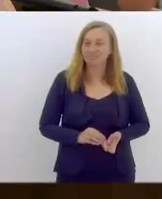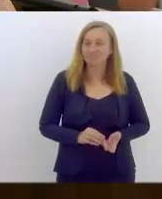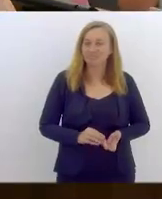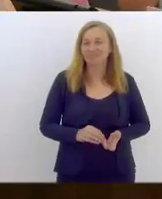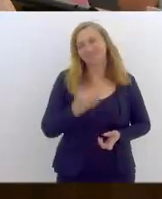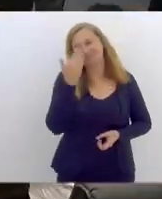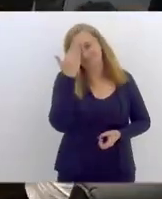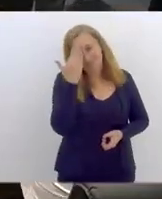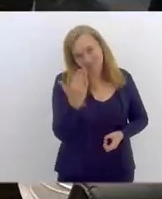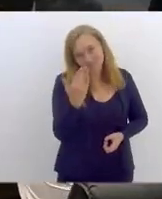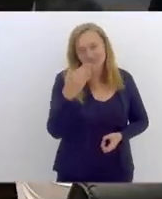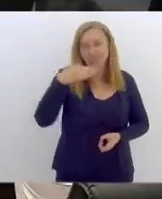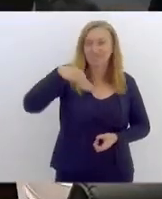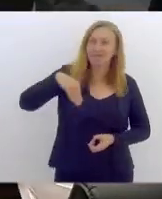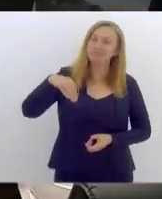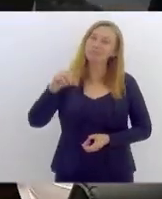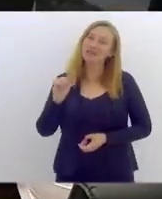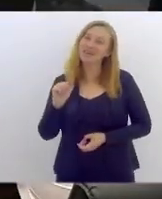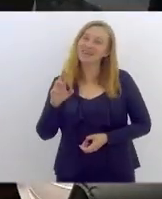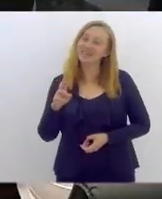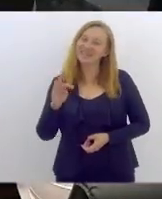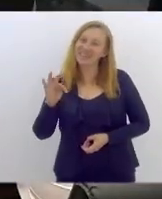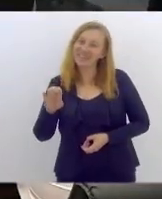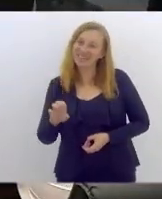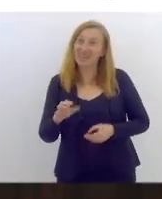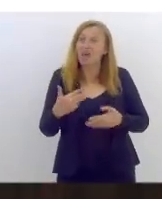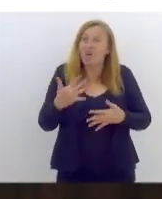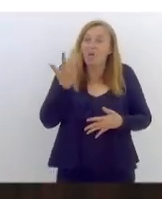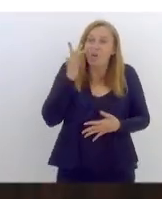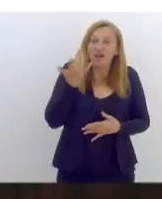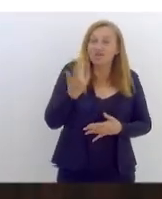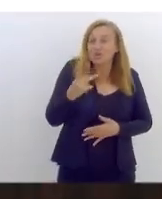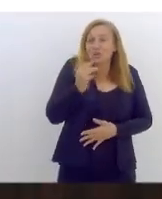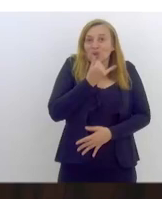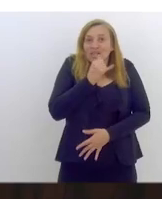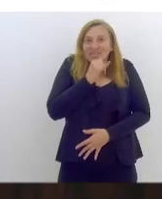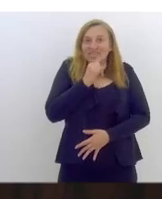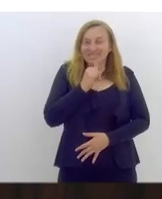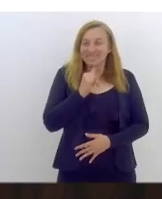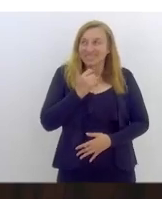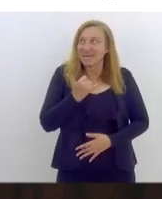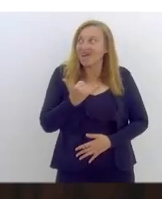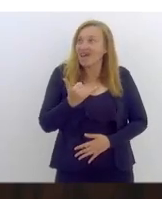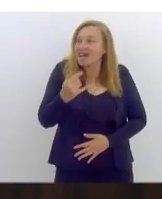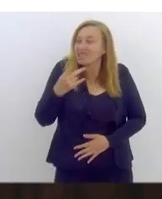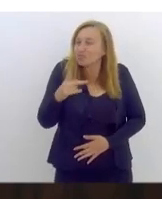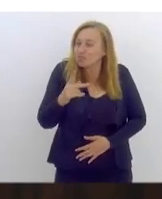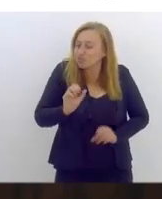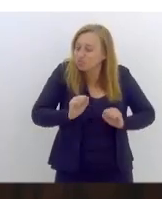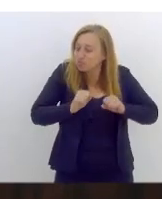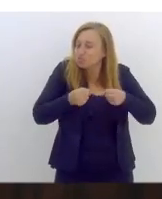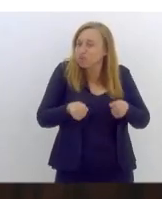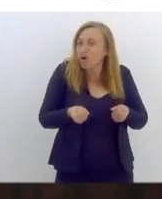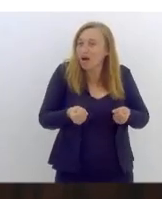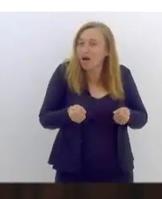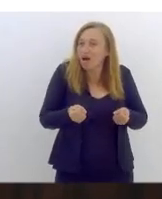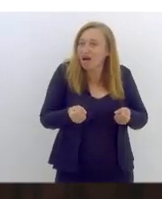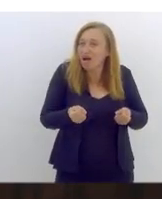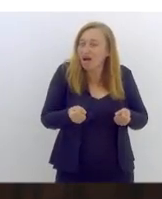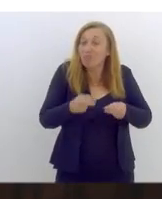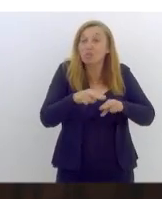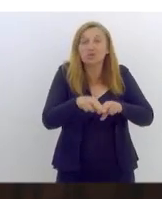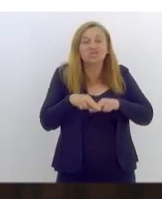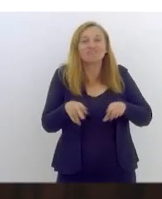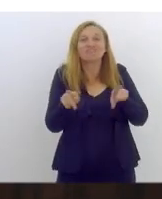Muito obrigada, Marinette. Acho que a sua energia, a sua disposição é